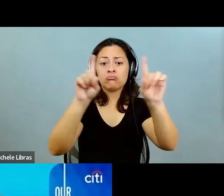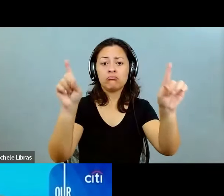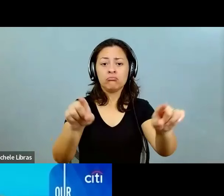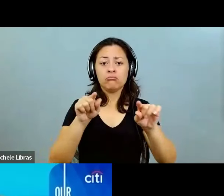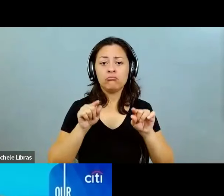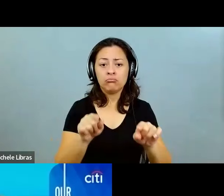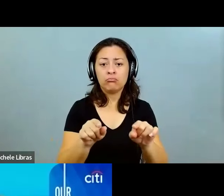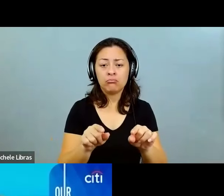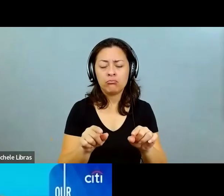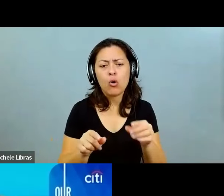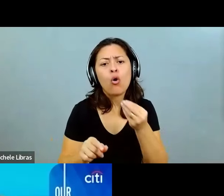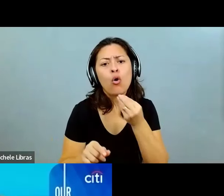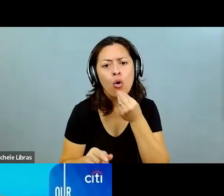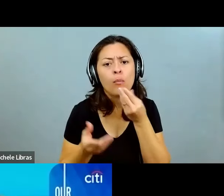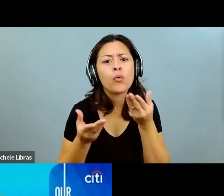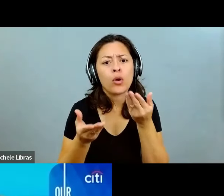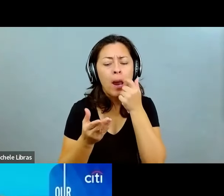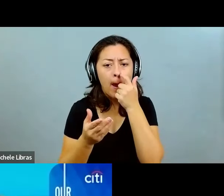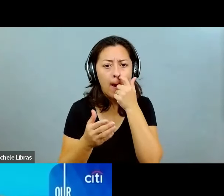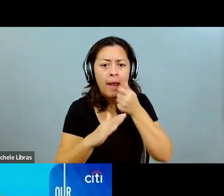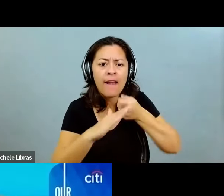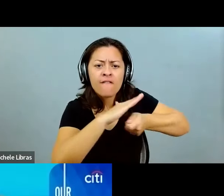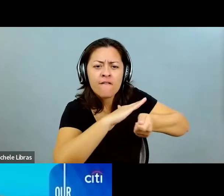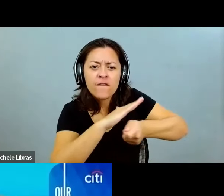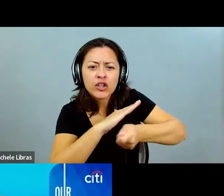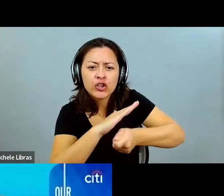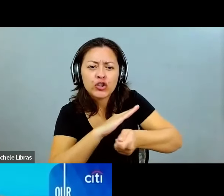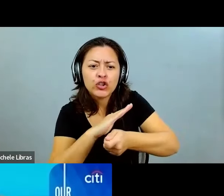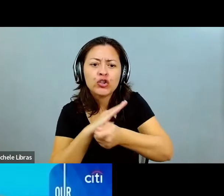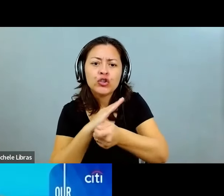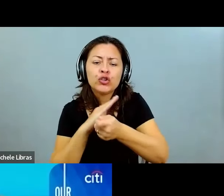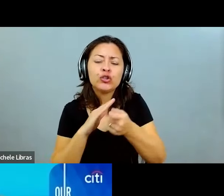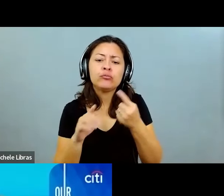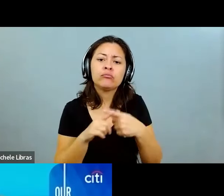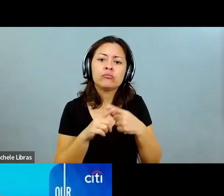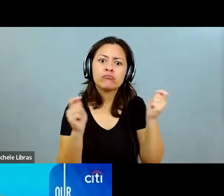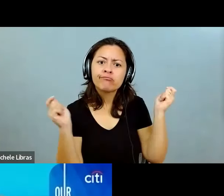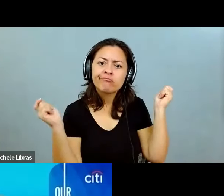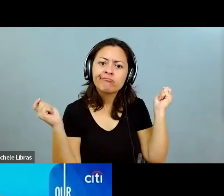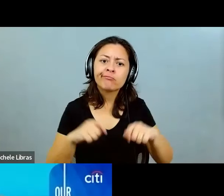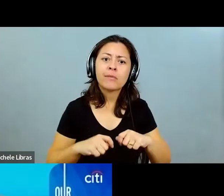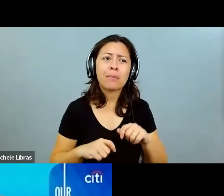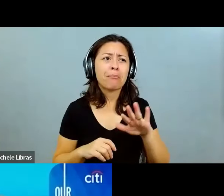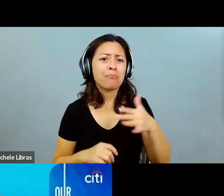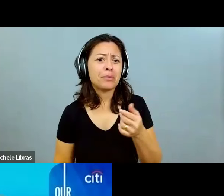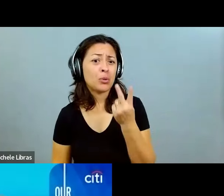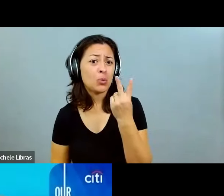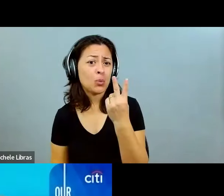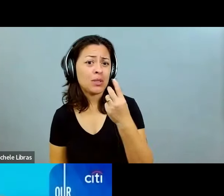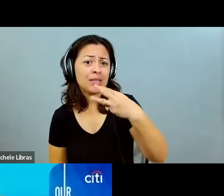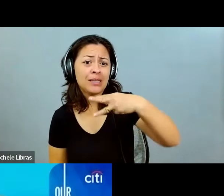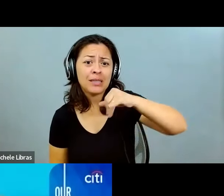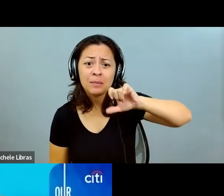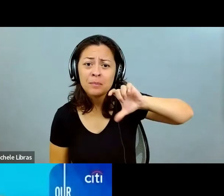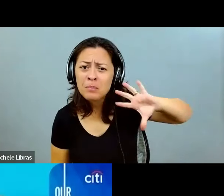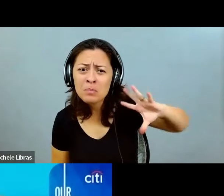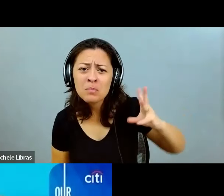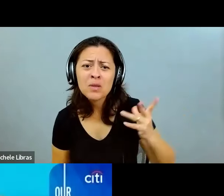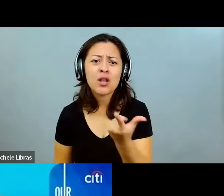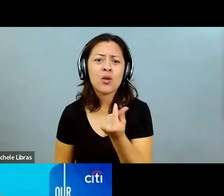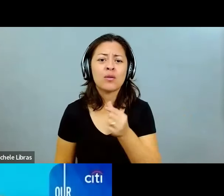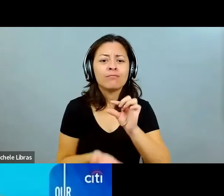continuar investindo e crescendo esse negócio né tanto que a nossa capacidade instalada hoje já é para 2 milhões de sacas n cemento de soja